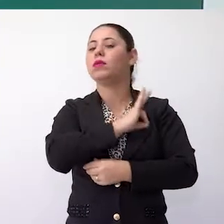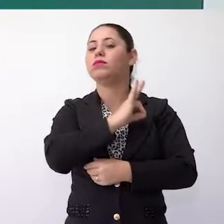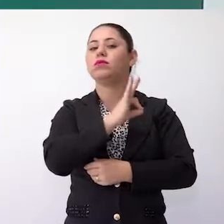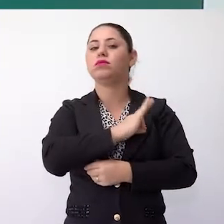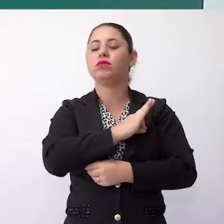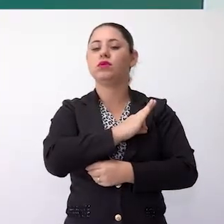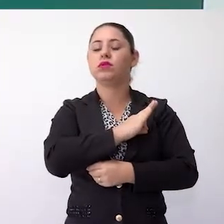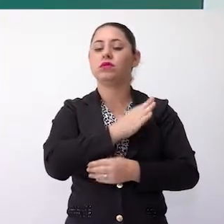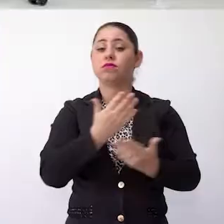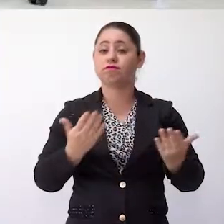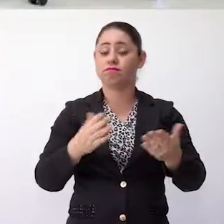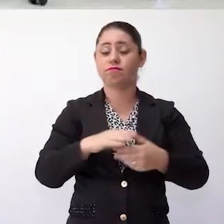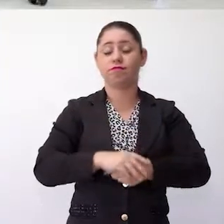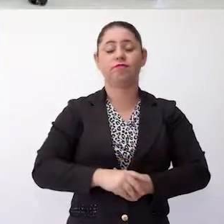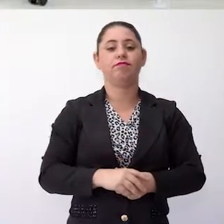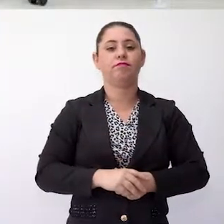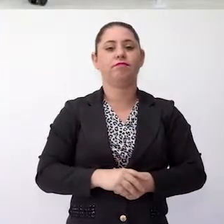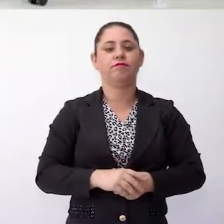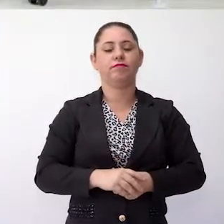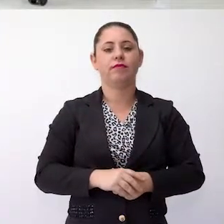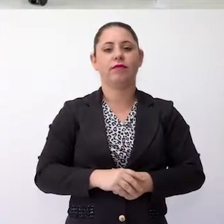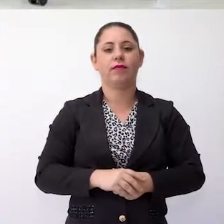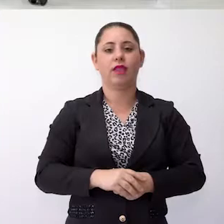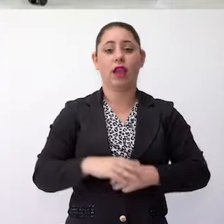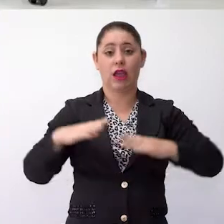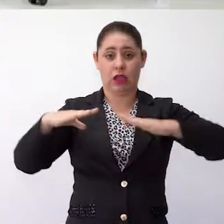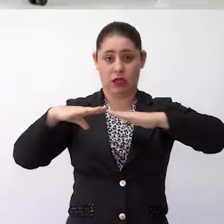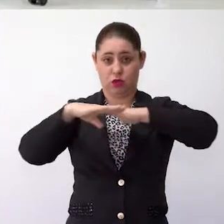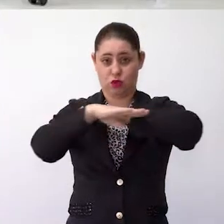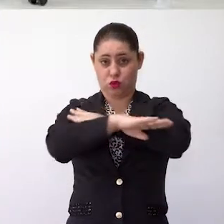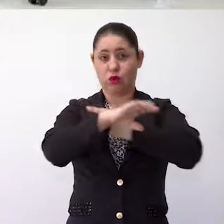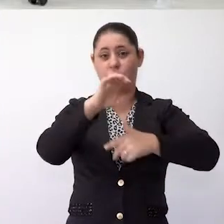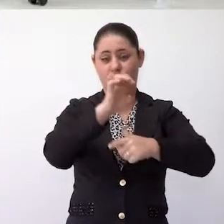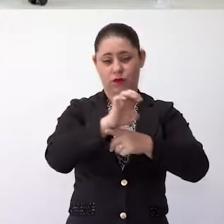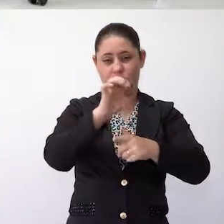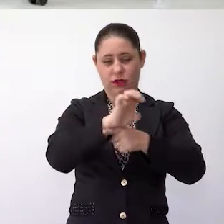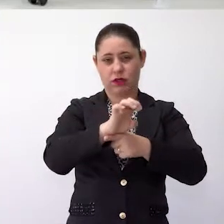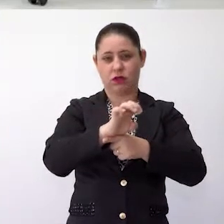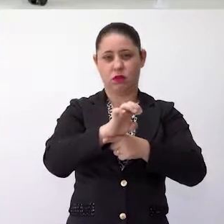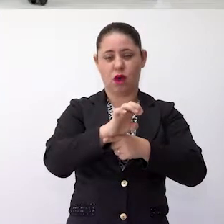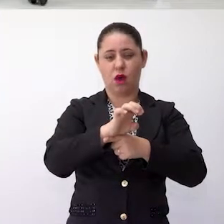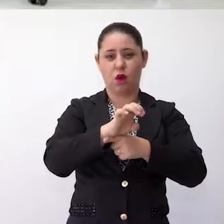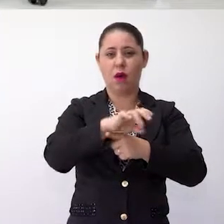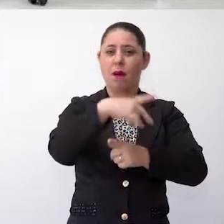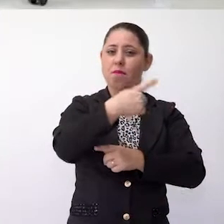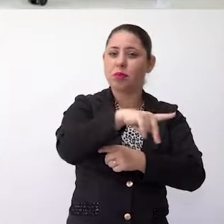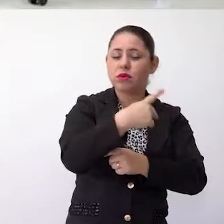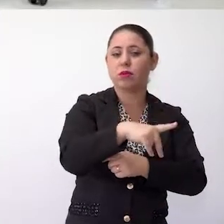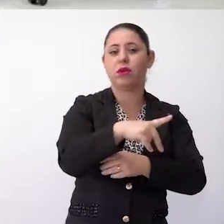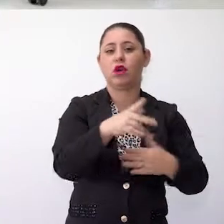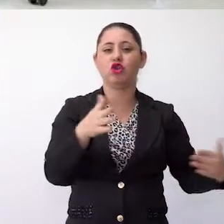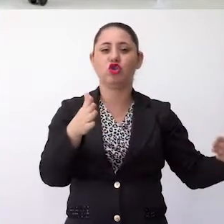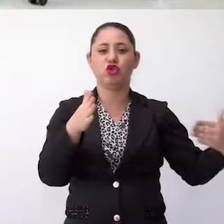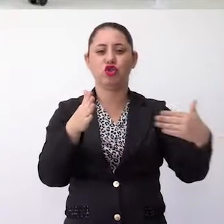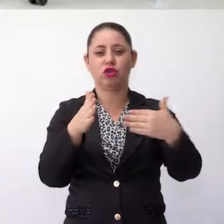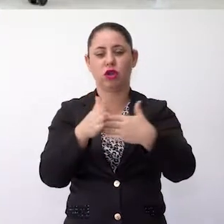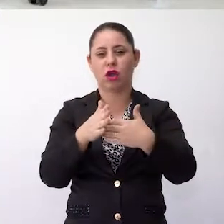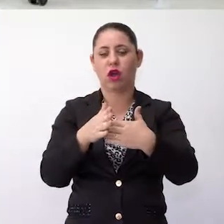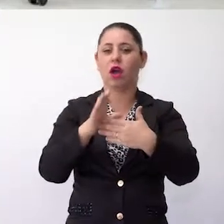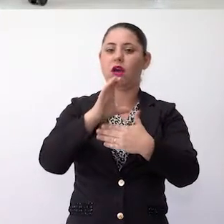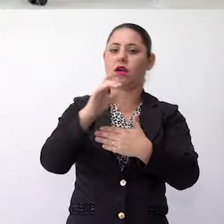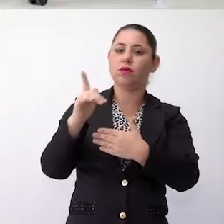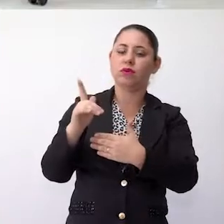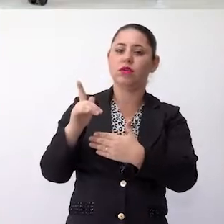Polícia Militar Rodoviária? Essas rodovias estaduais que saem de Ponta Porã e com destino à chegada passando por